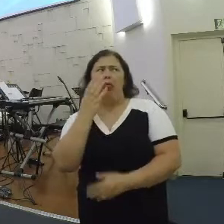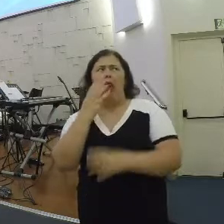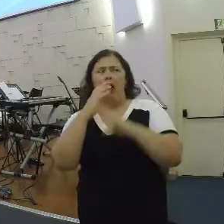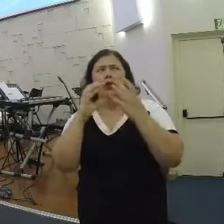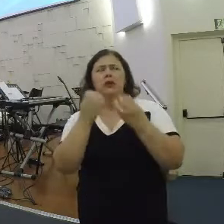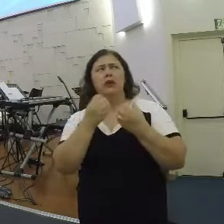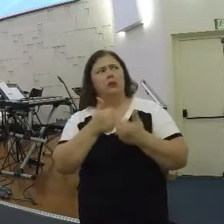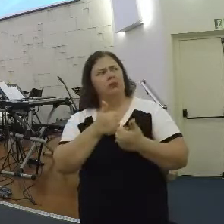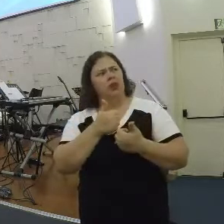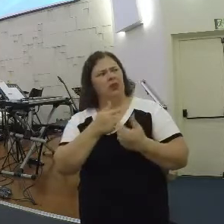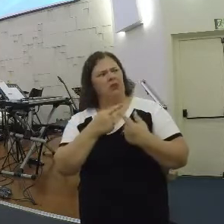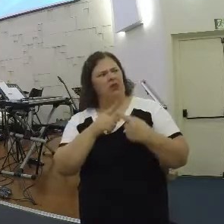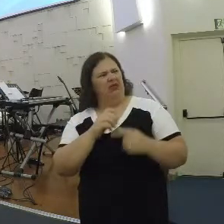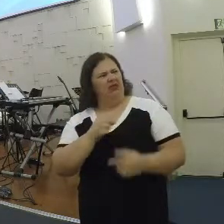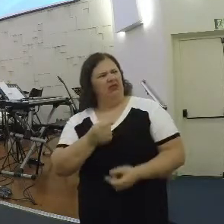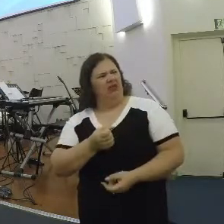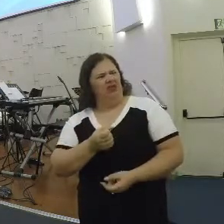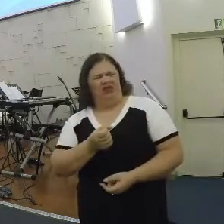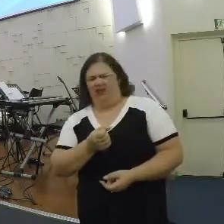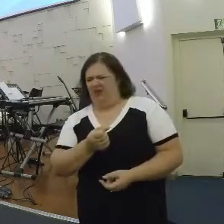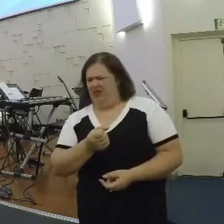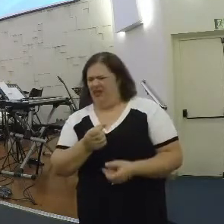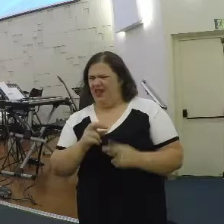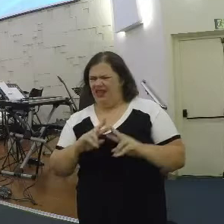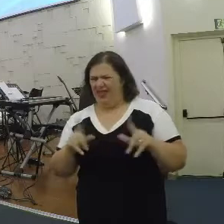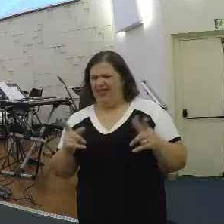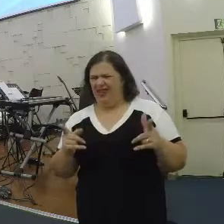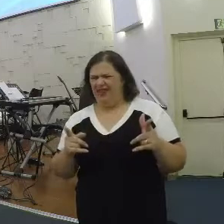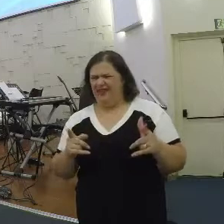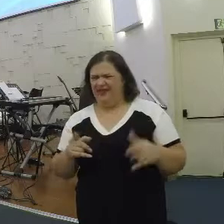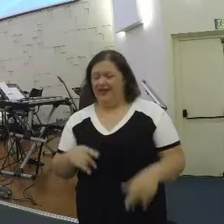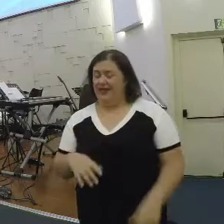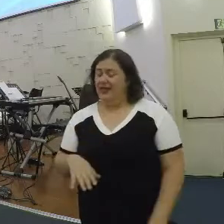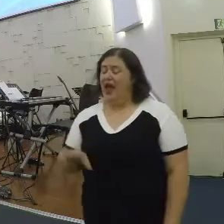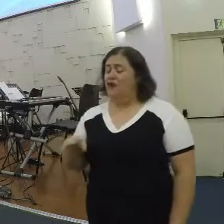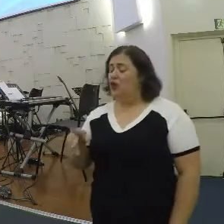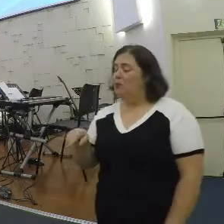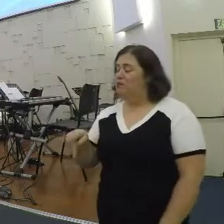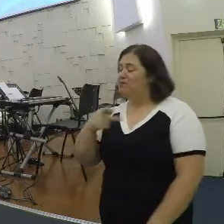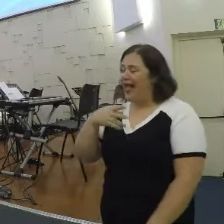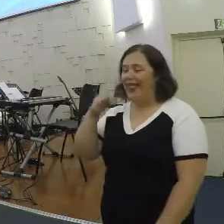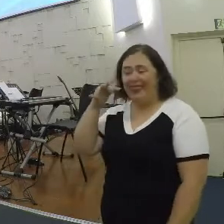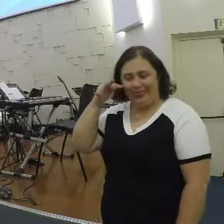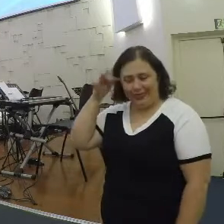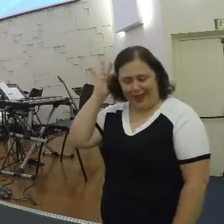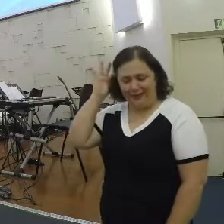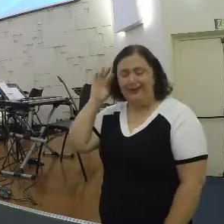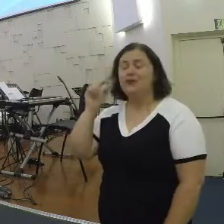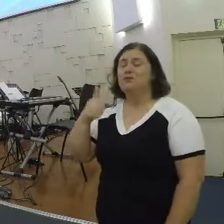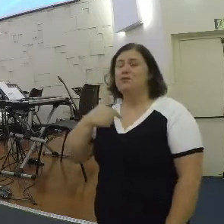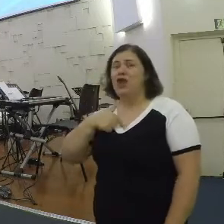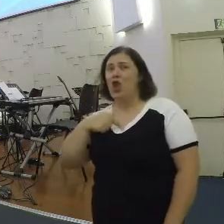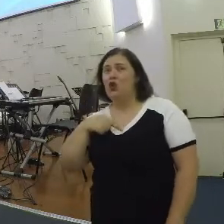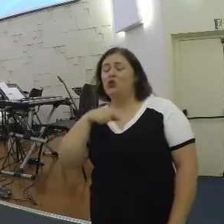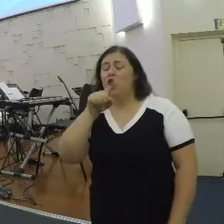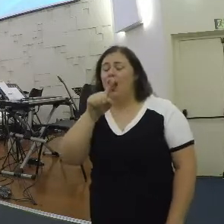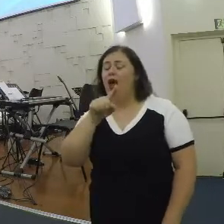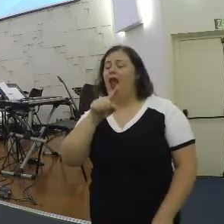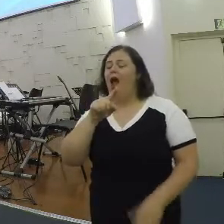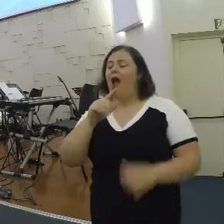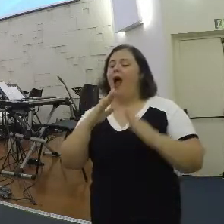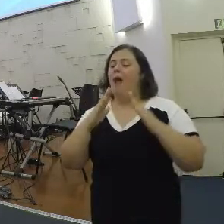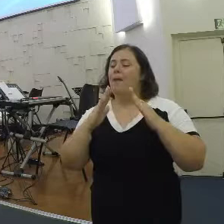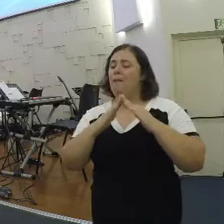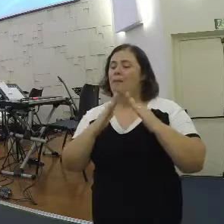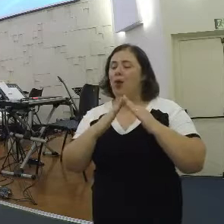E aí ele disse: Tarcísio, eu sou de Vitória da Conquista, é a terceira maior cidade do estado da Bahia, em que há muitas